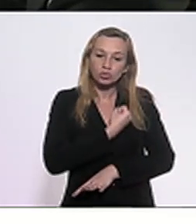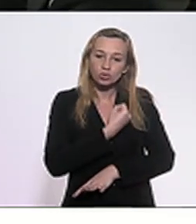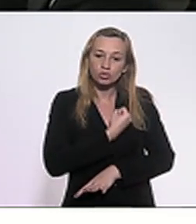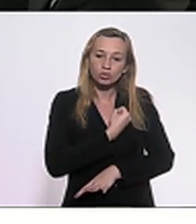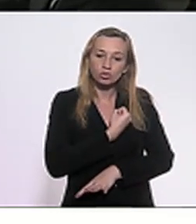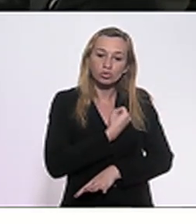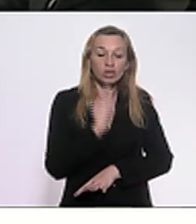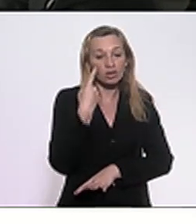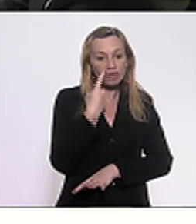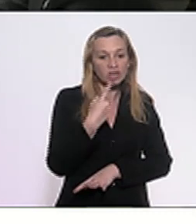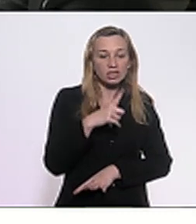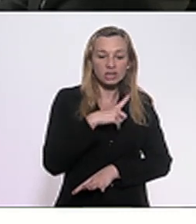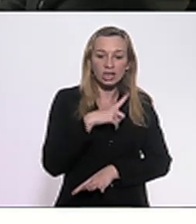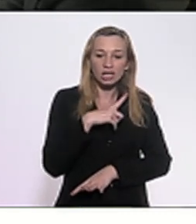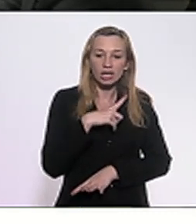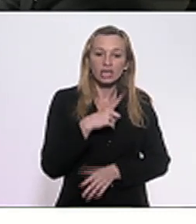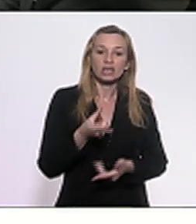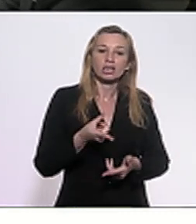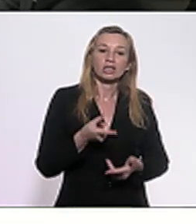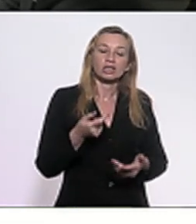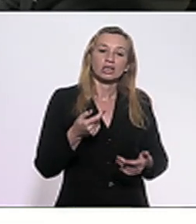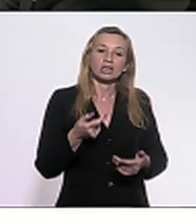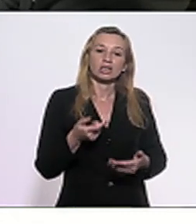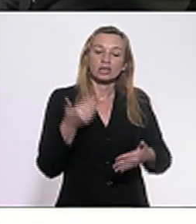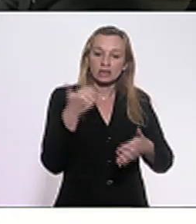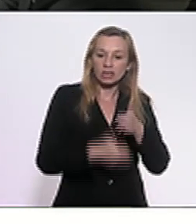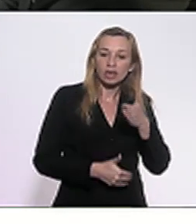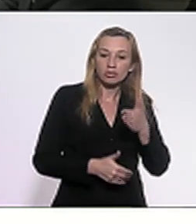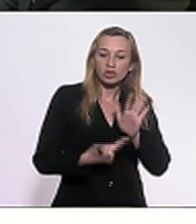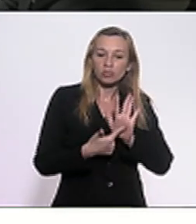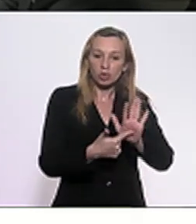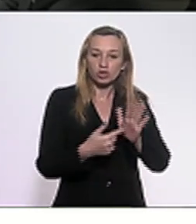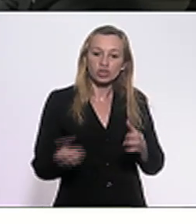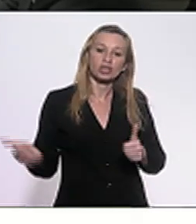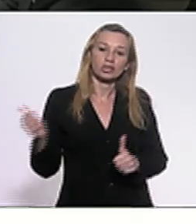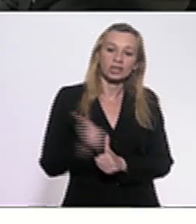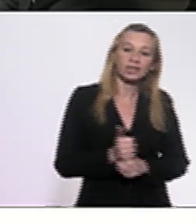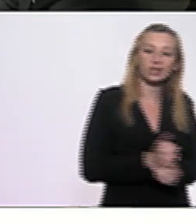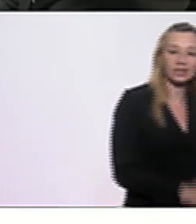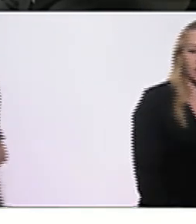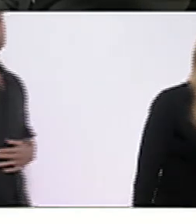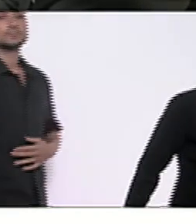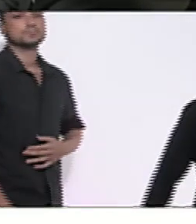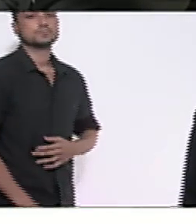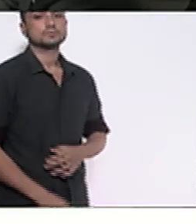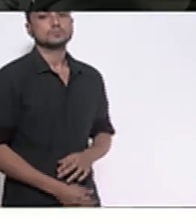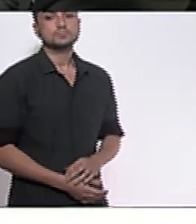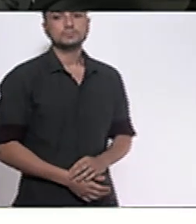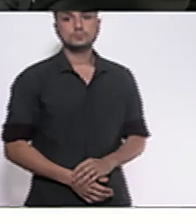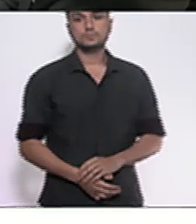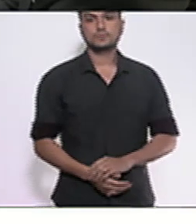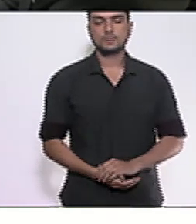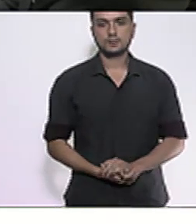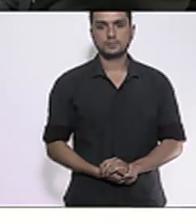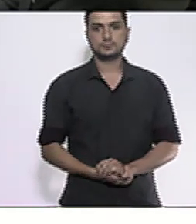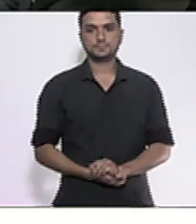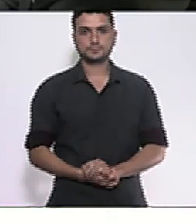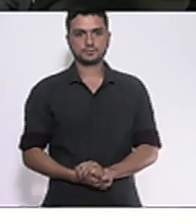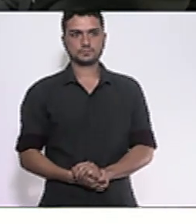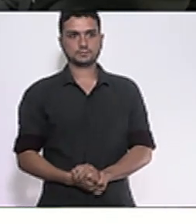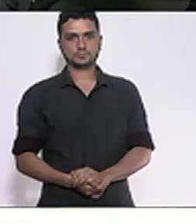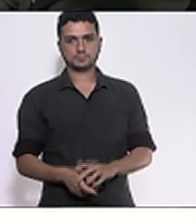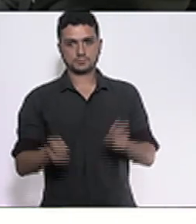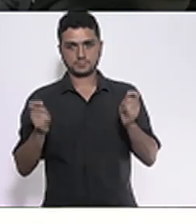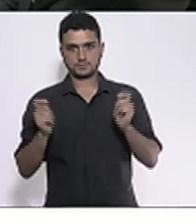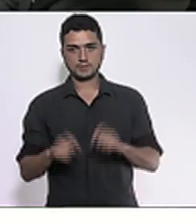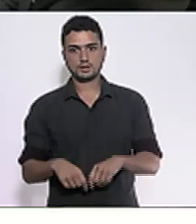perante o fisco, e ver se há algum débito ali que consta em aberto e poder viabilizar esse